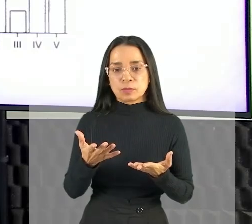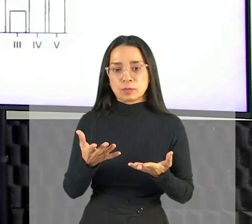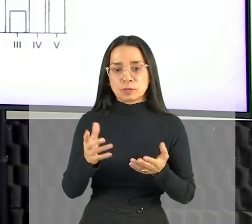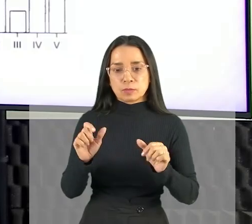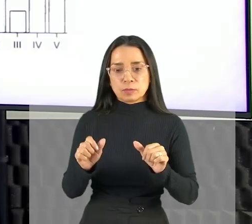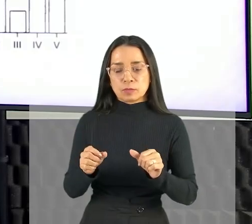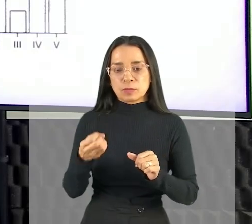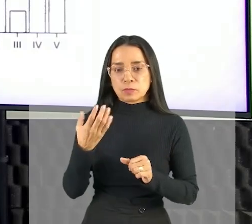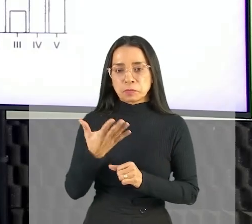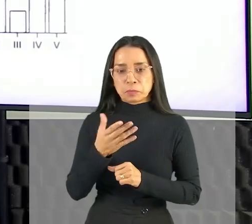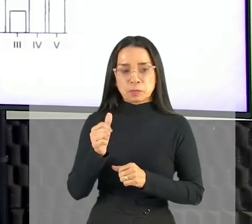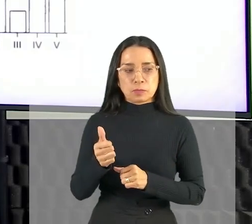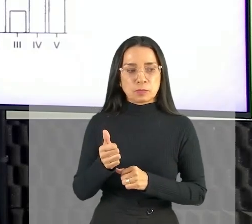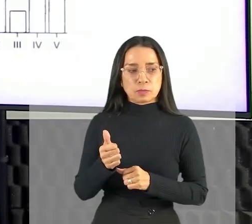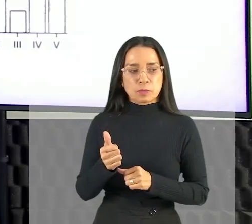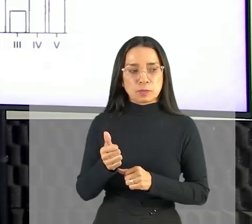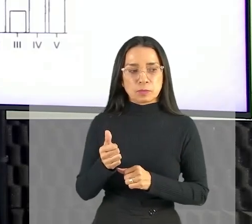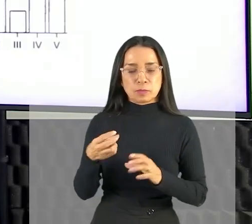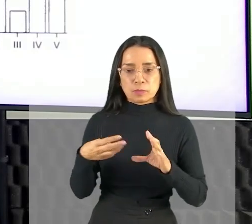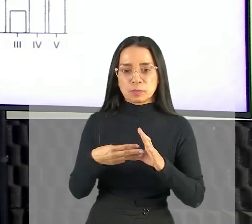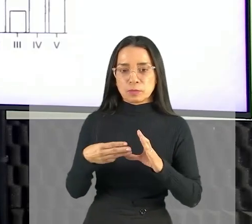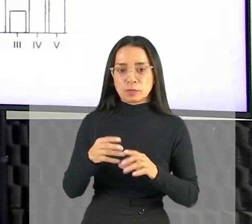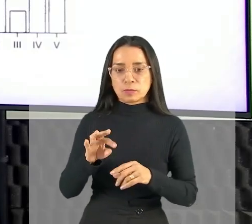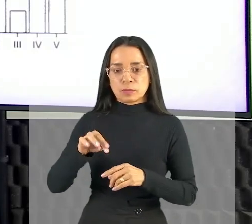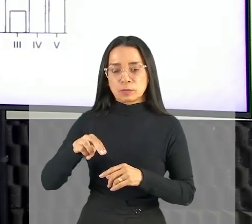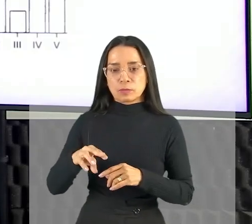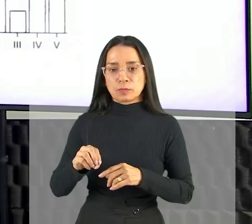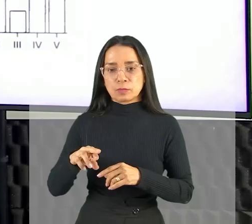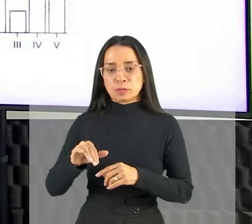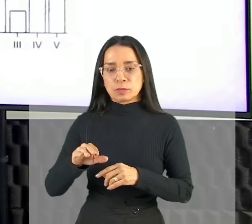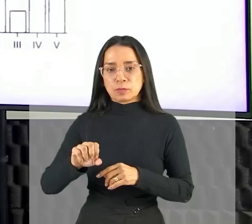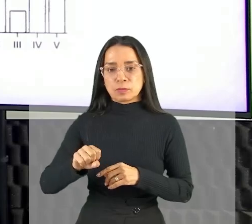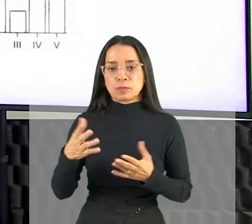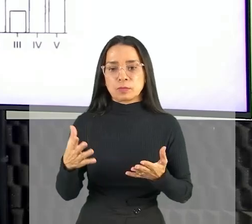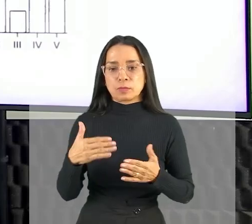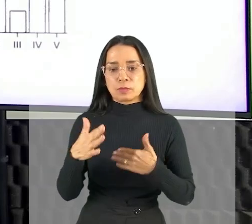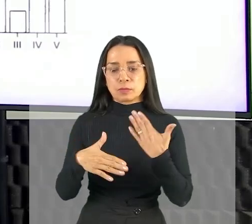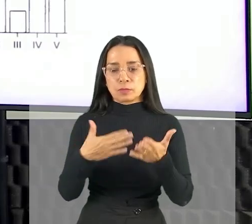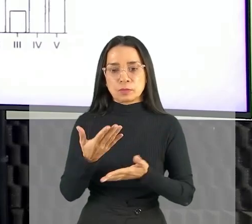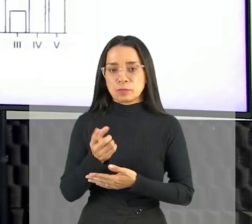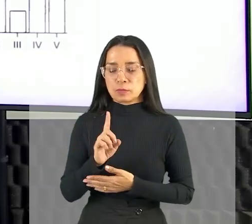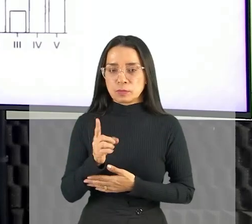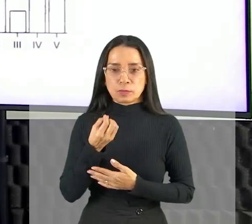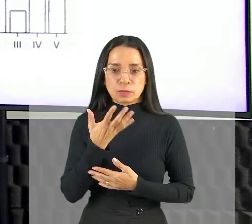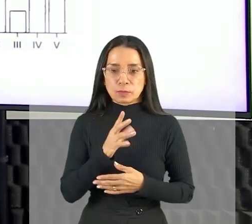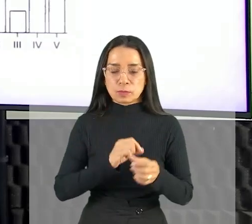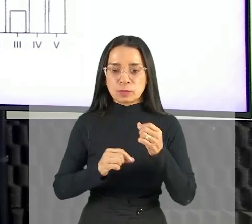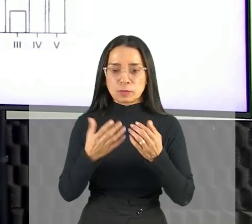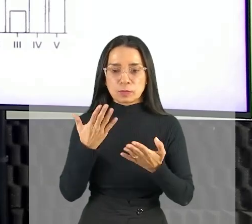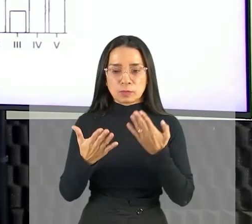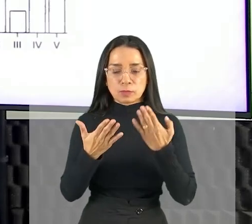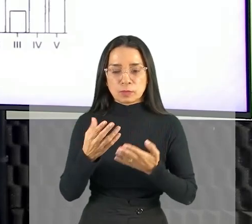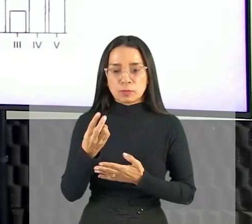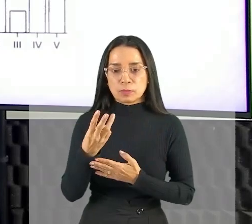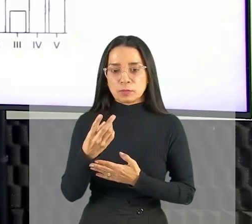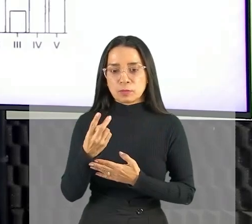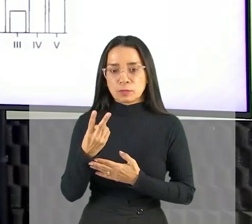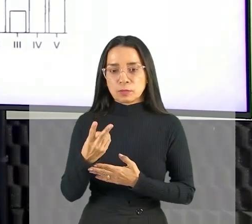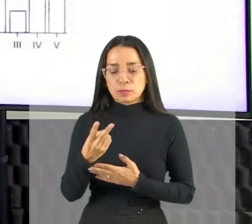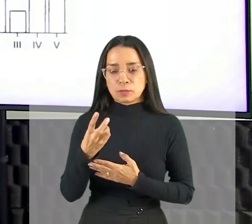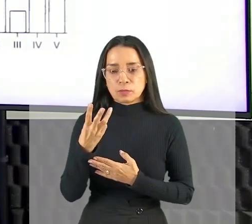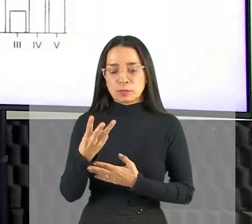células tumorais né né então não não o desempenho não foi bom quando a gente compara com o dois com o três